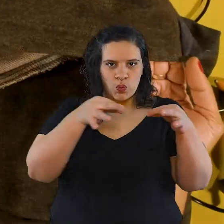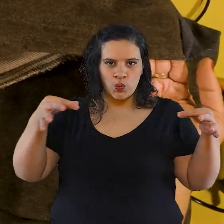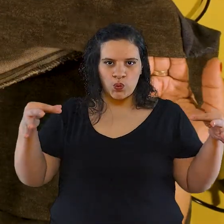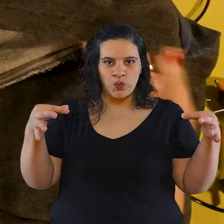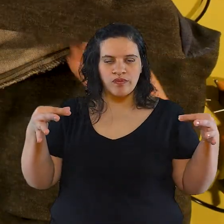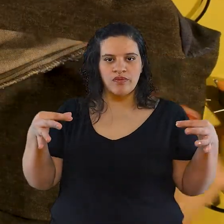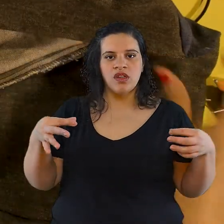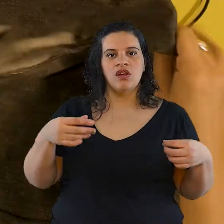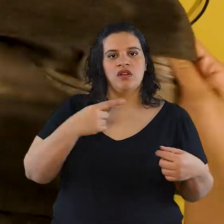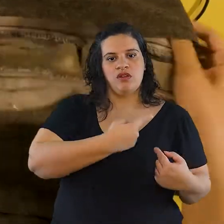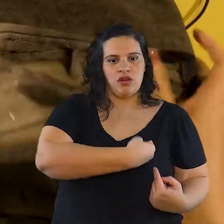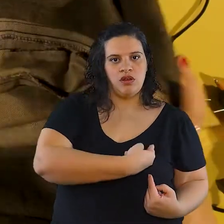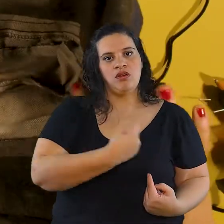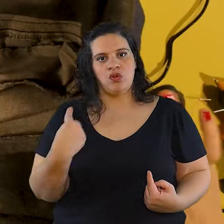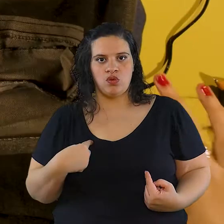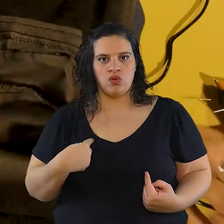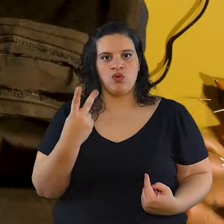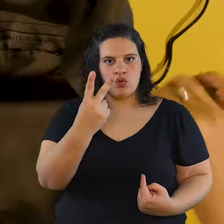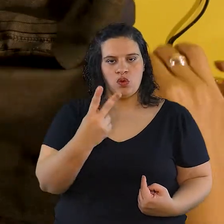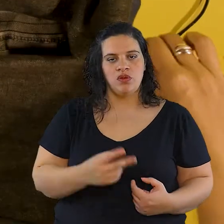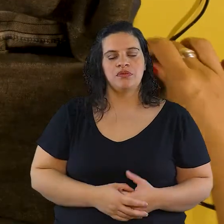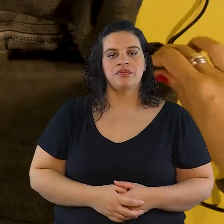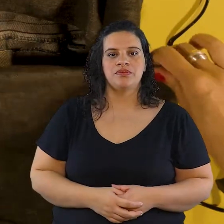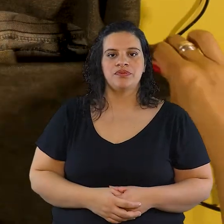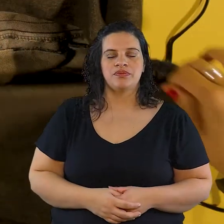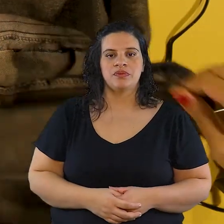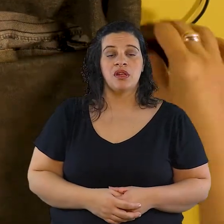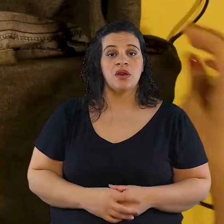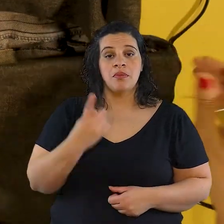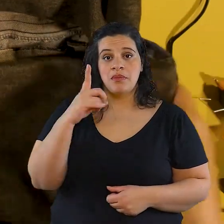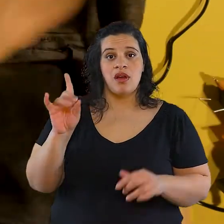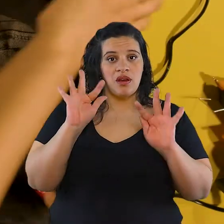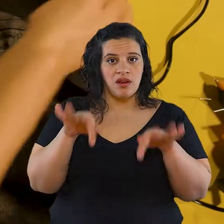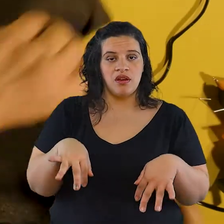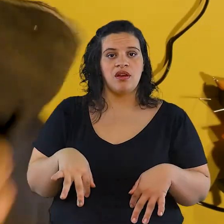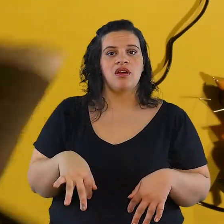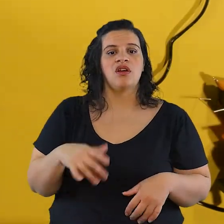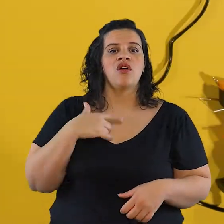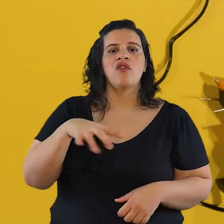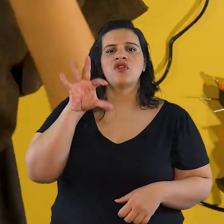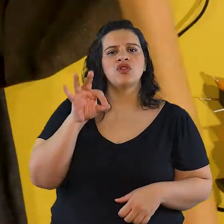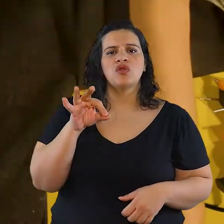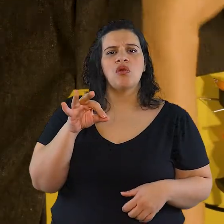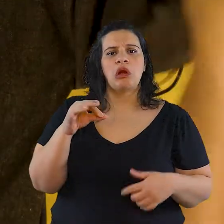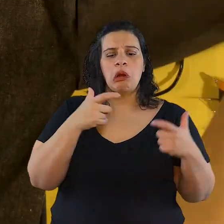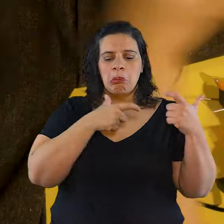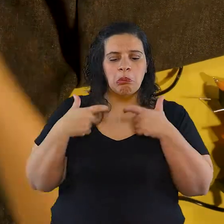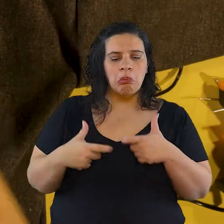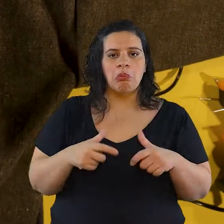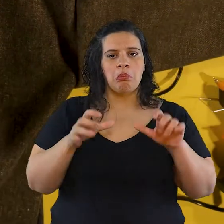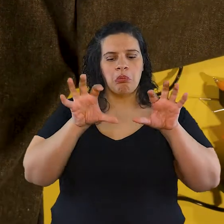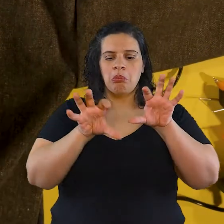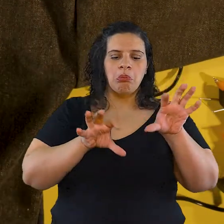Tá vendo? Vou dar o acabamento. Faço isso com o outro lado também. E, para finalizar, eu vou